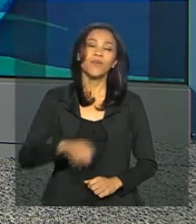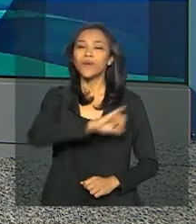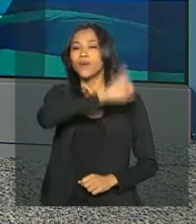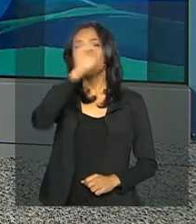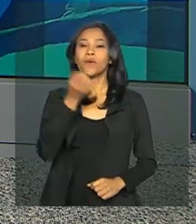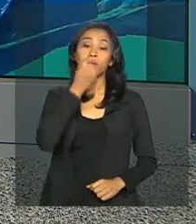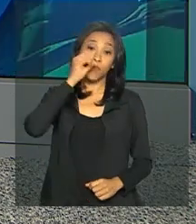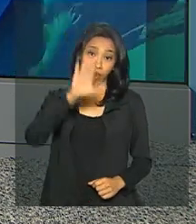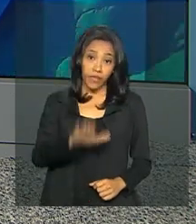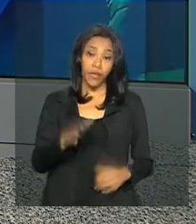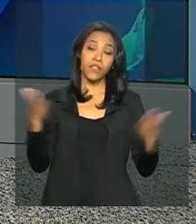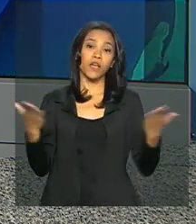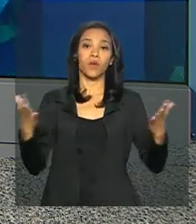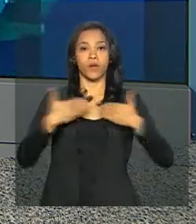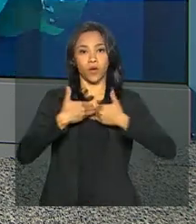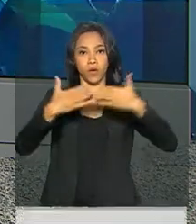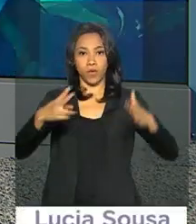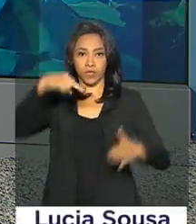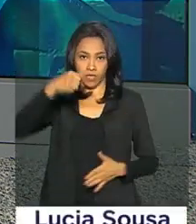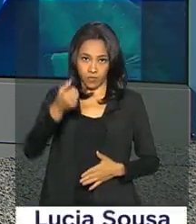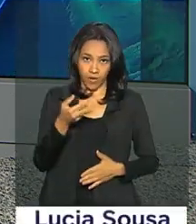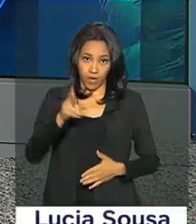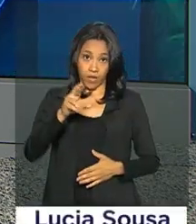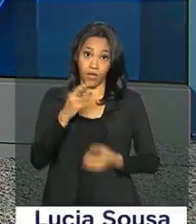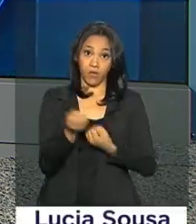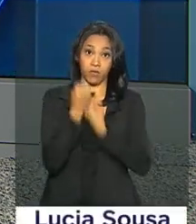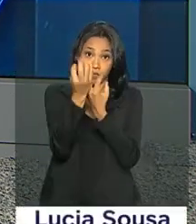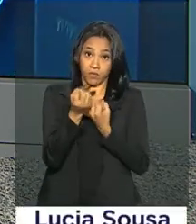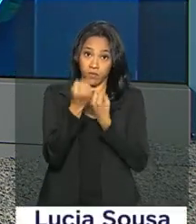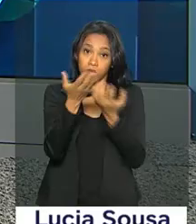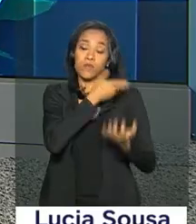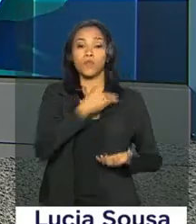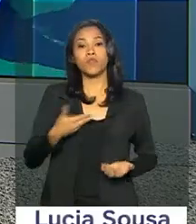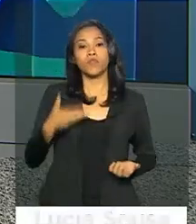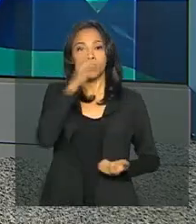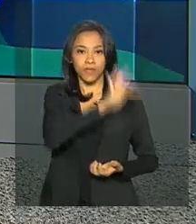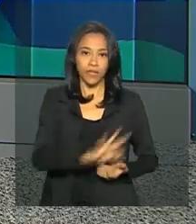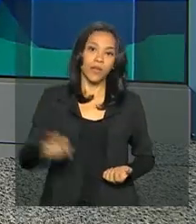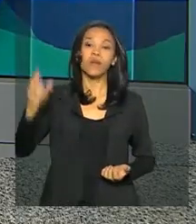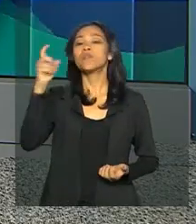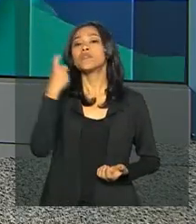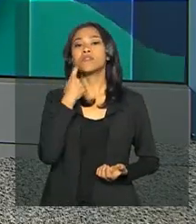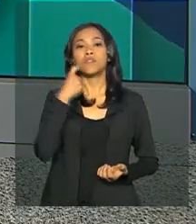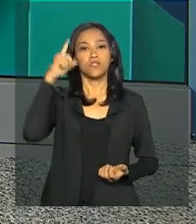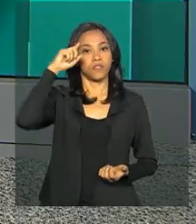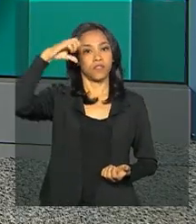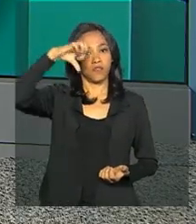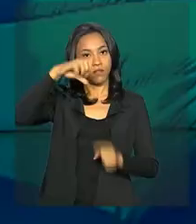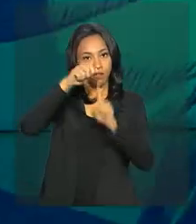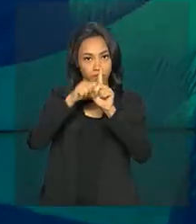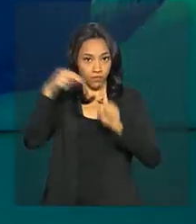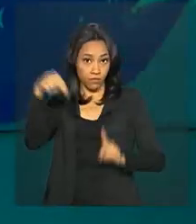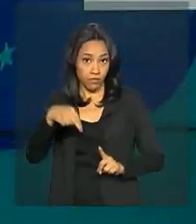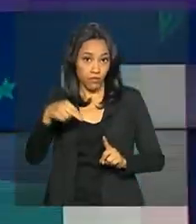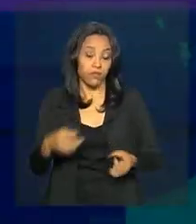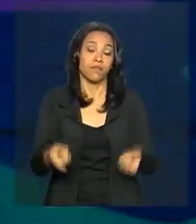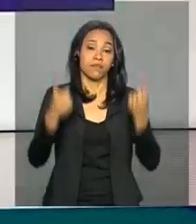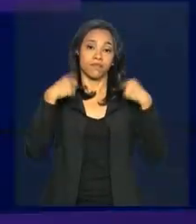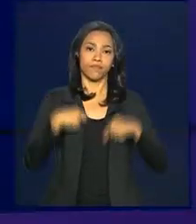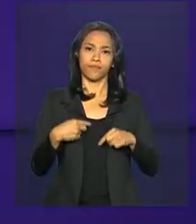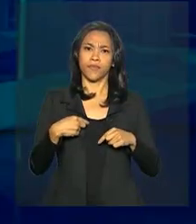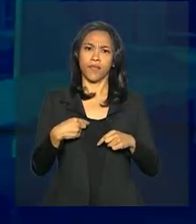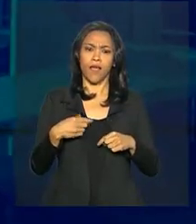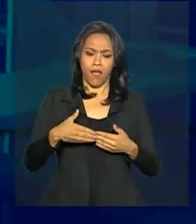Olá, boa tarde. Começa agora o Repórter NBR com as notícias do governo federal desta sexta-feira, 9 de novembro. A partir